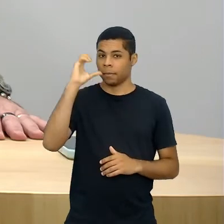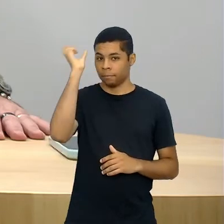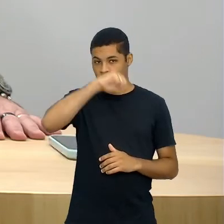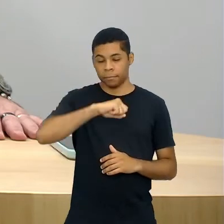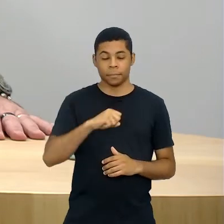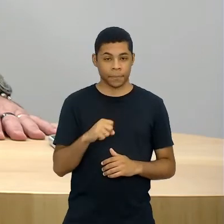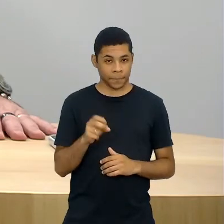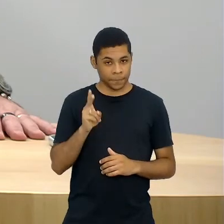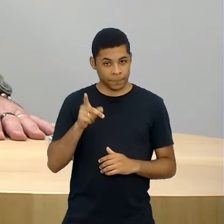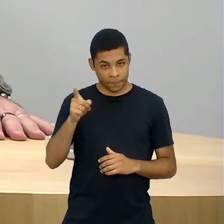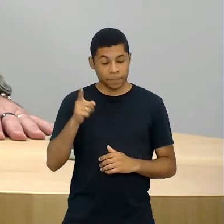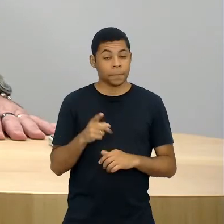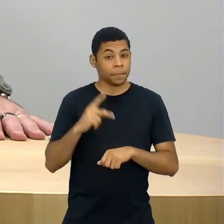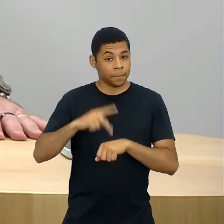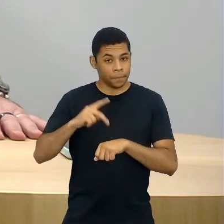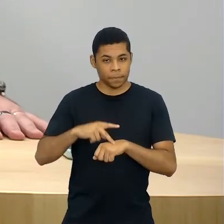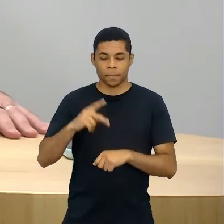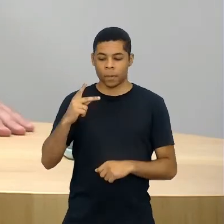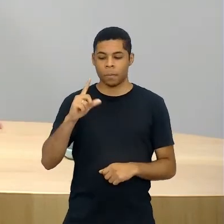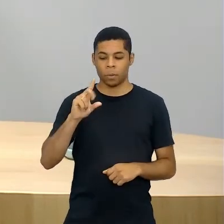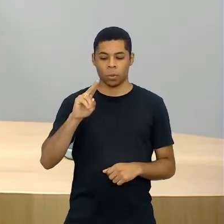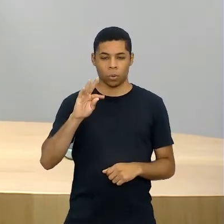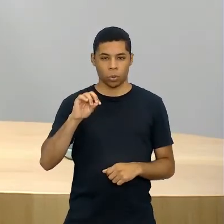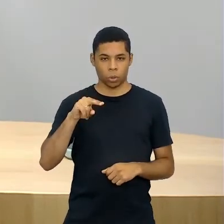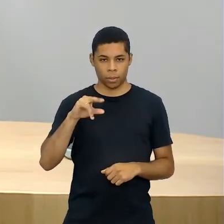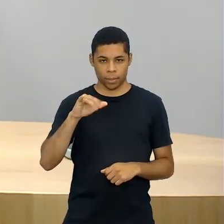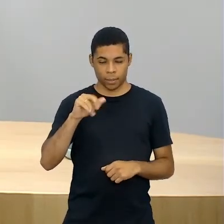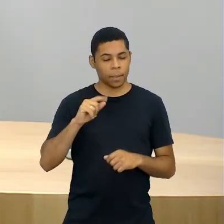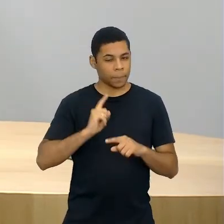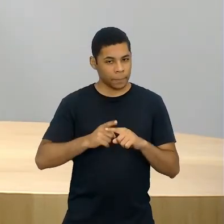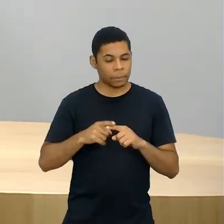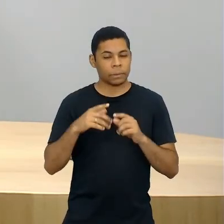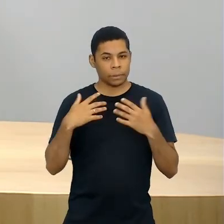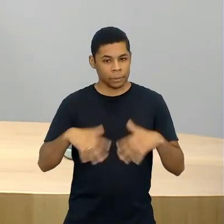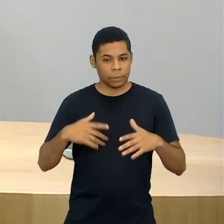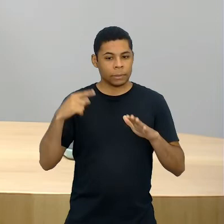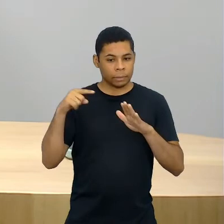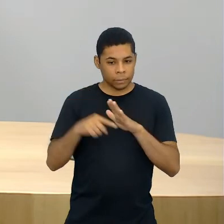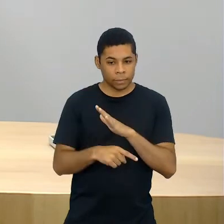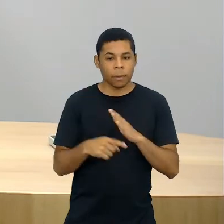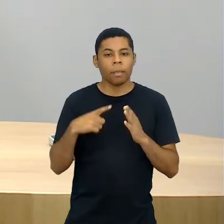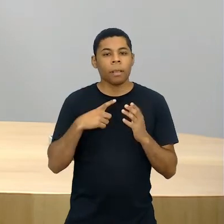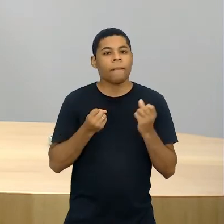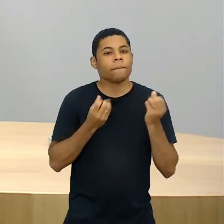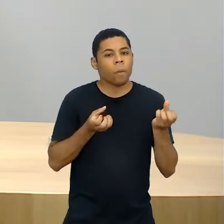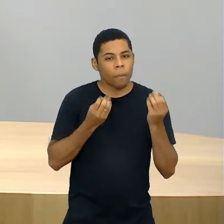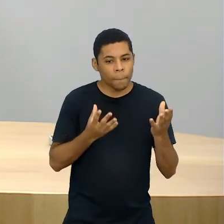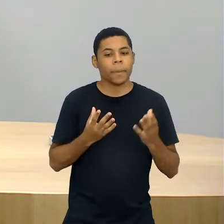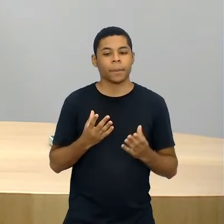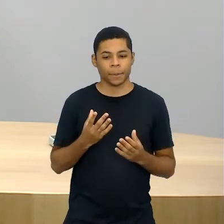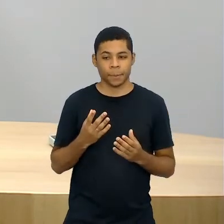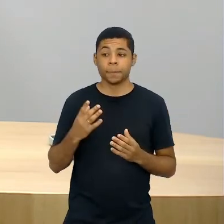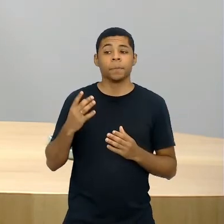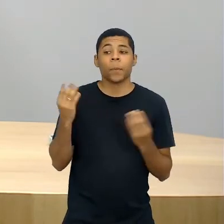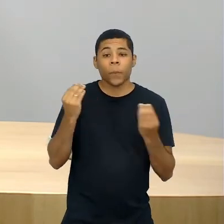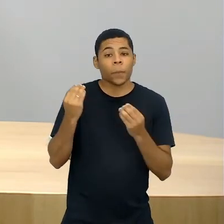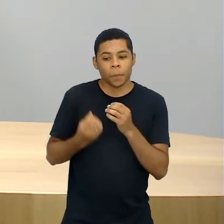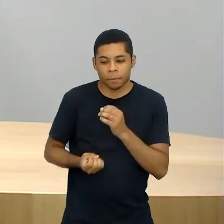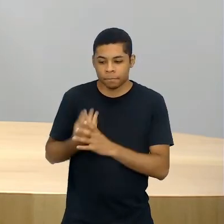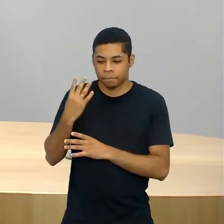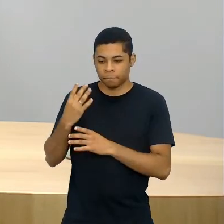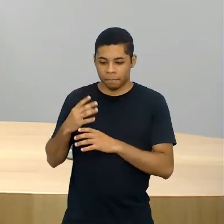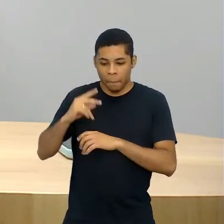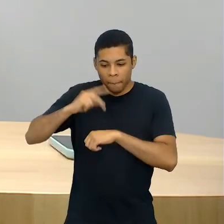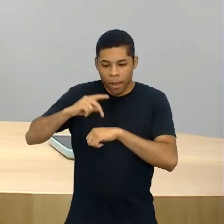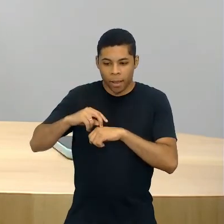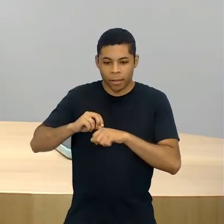viu aí as rochas plutônicas, porque, né, a extensão aí de informações aí das formações das